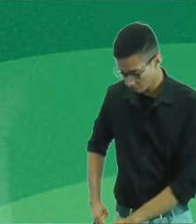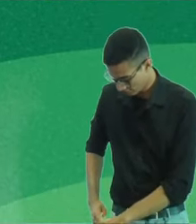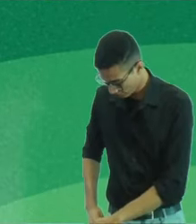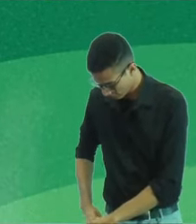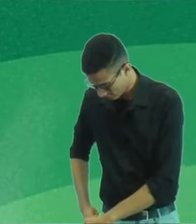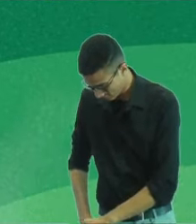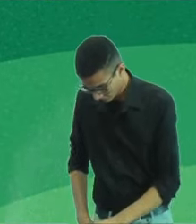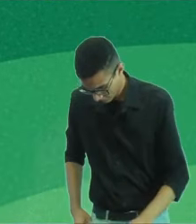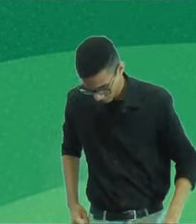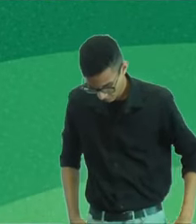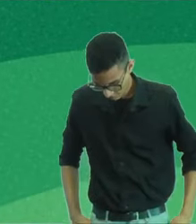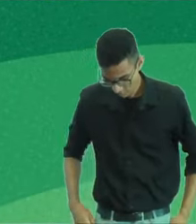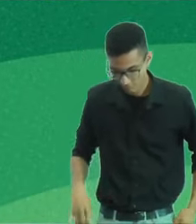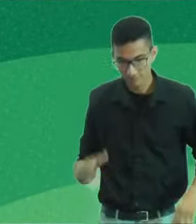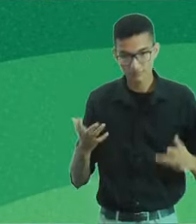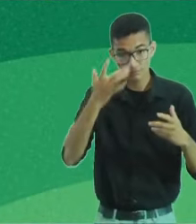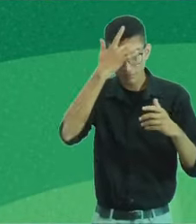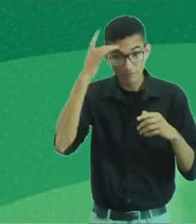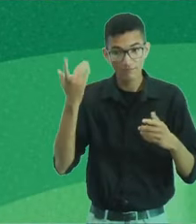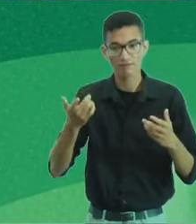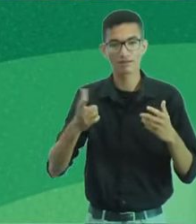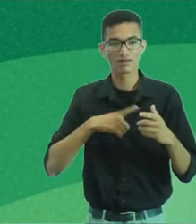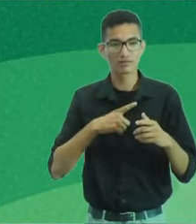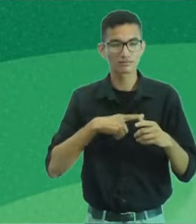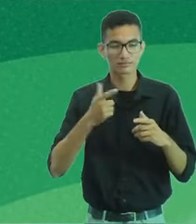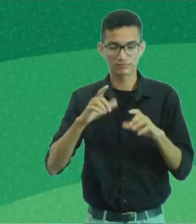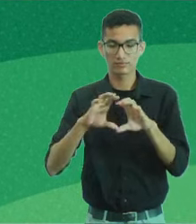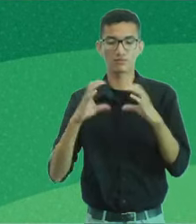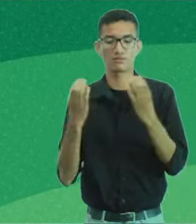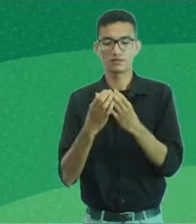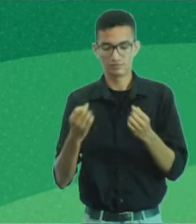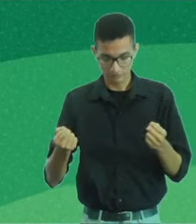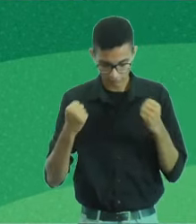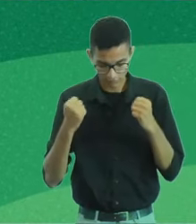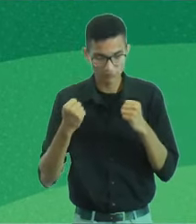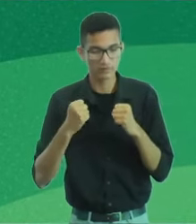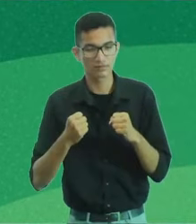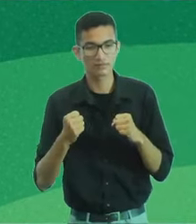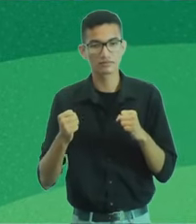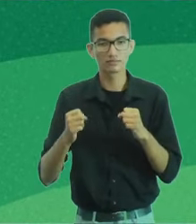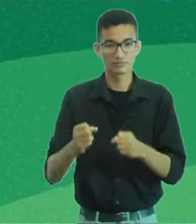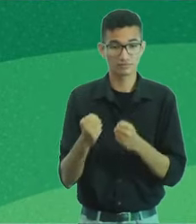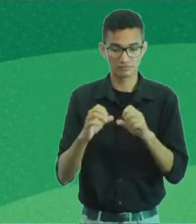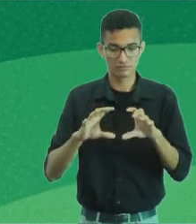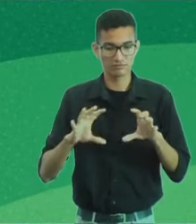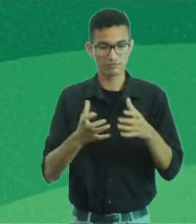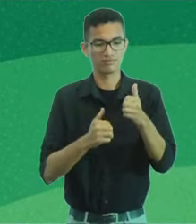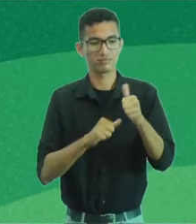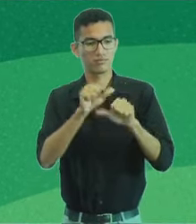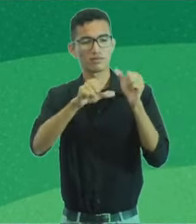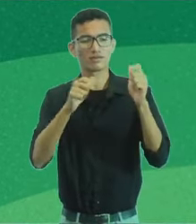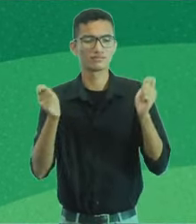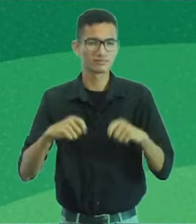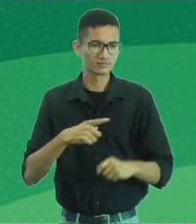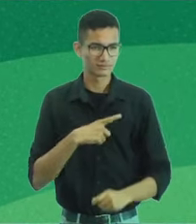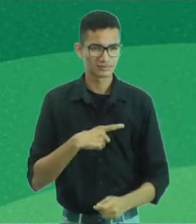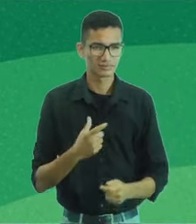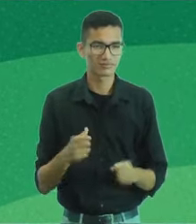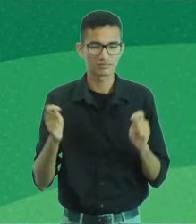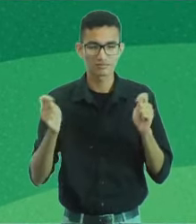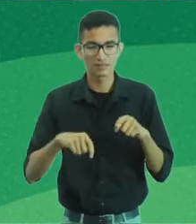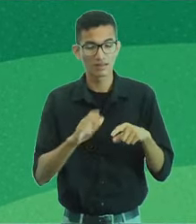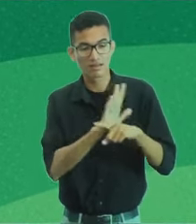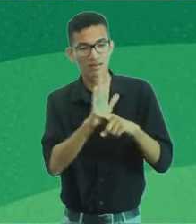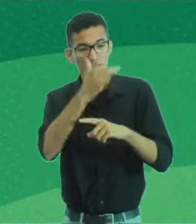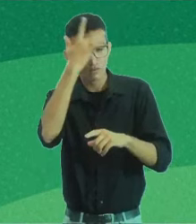isso dá uma noção diferente a comunidade tem um poder transformador incrível e que a gente faz isso poder